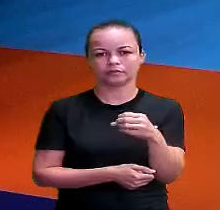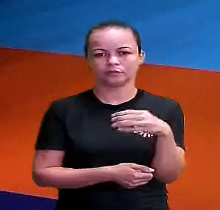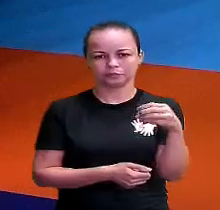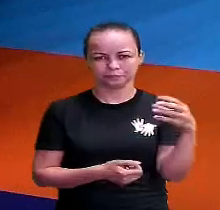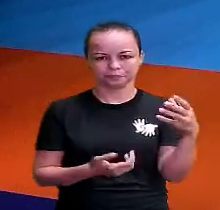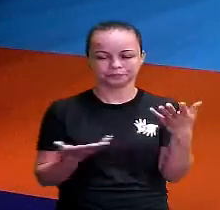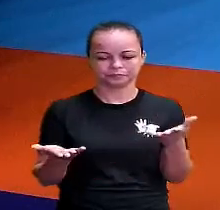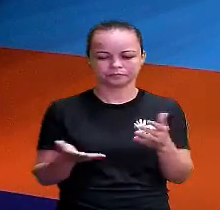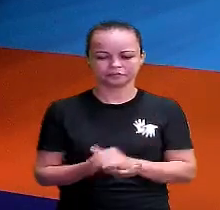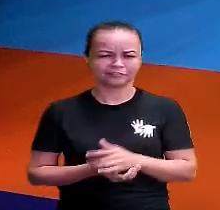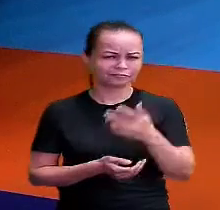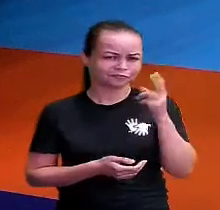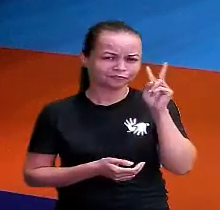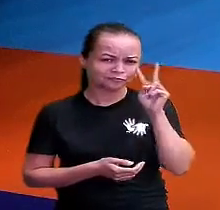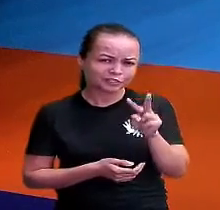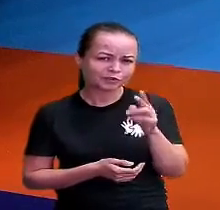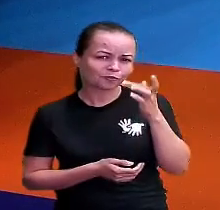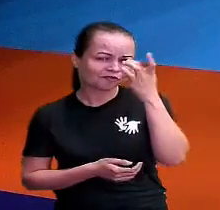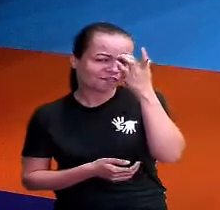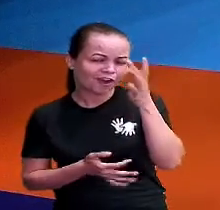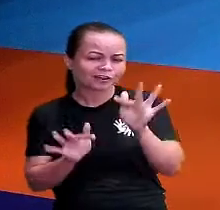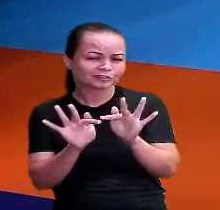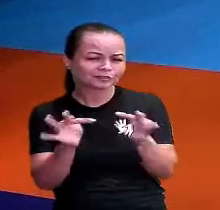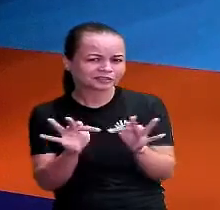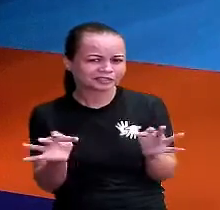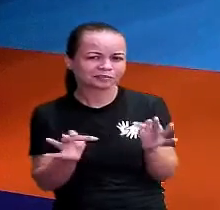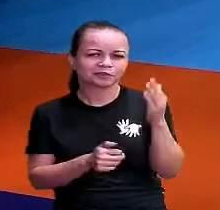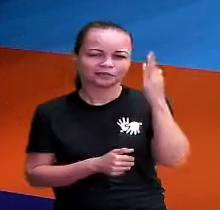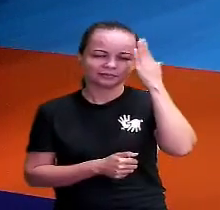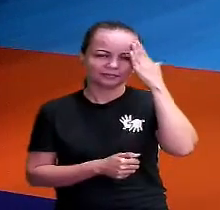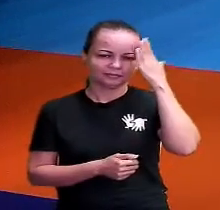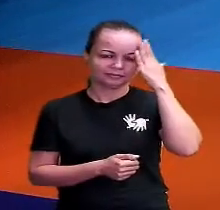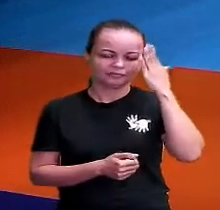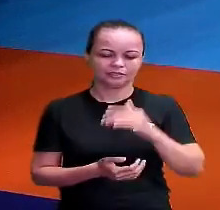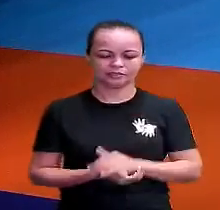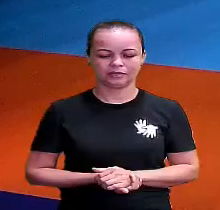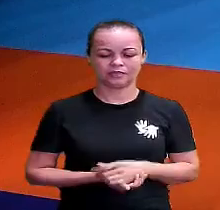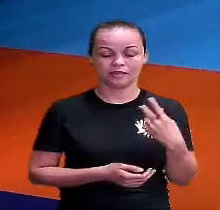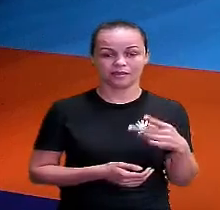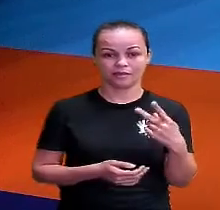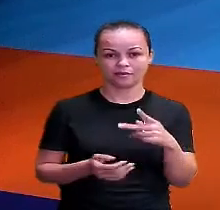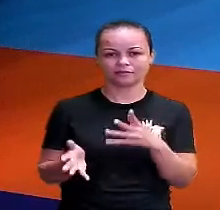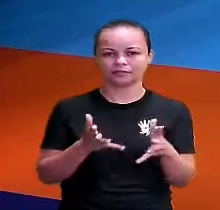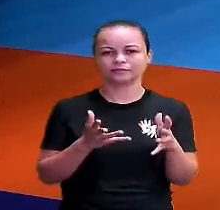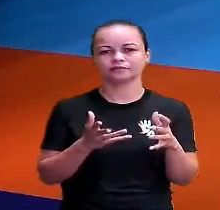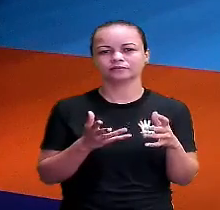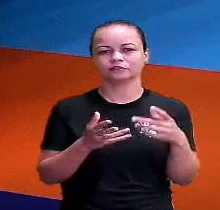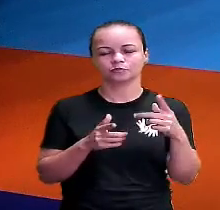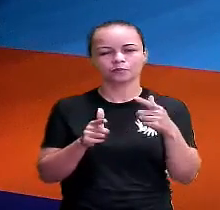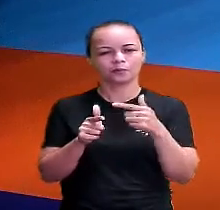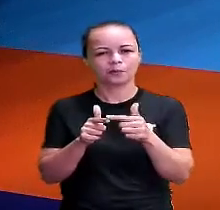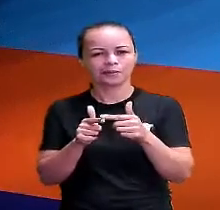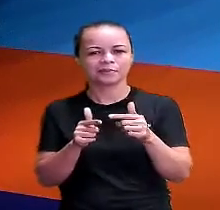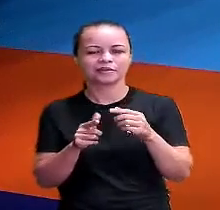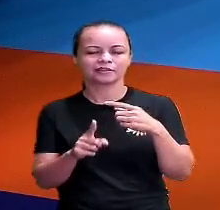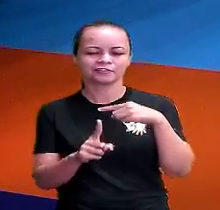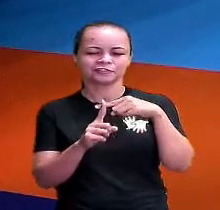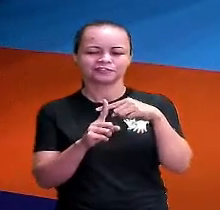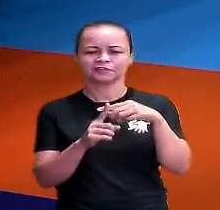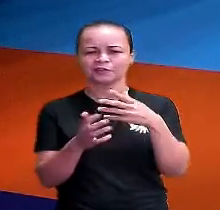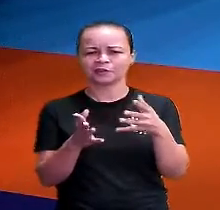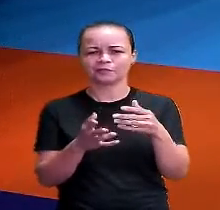como é fácil? Viu como é simples de entender a adição e os probleminhas de adição? O que é que a gente precisa? A